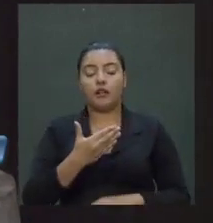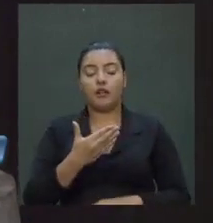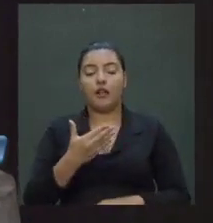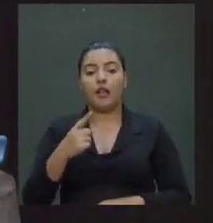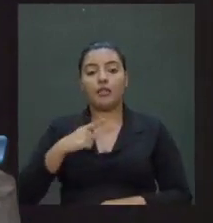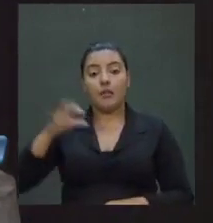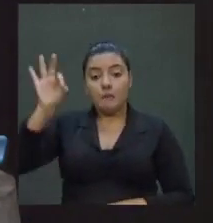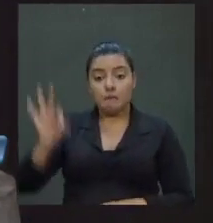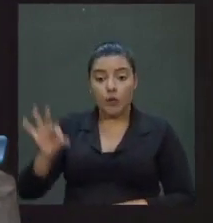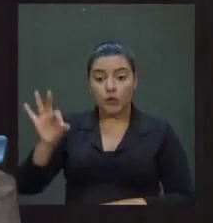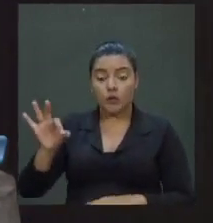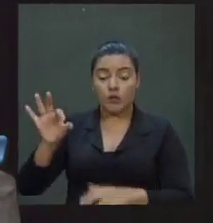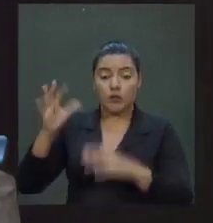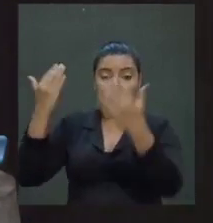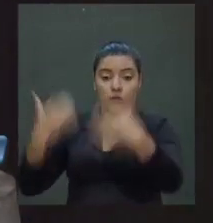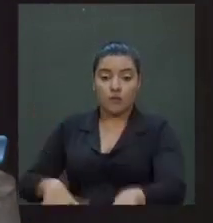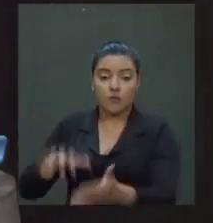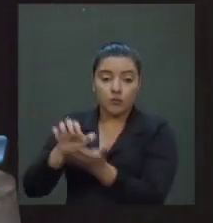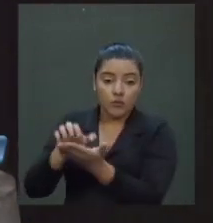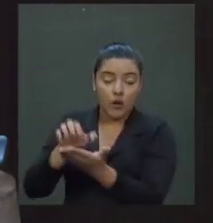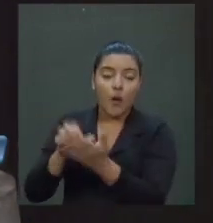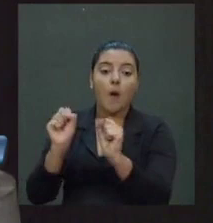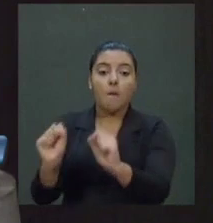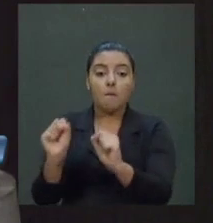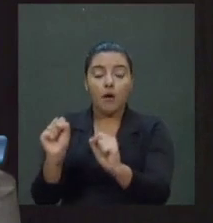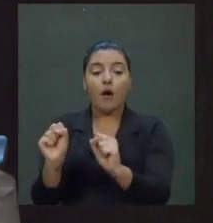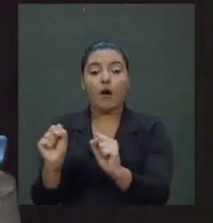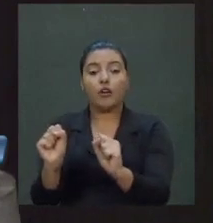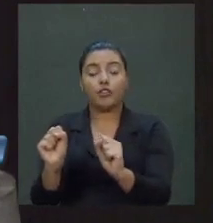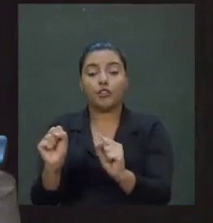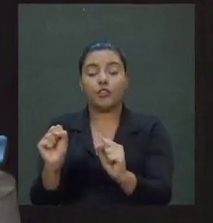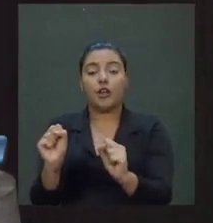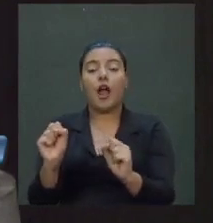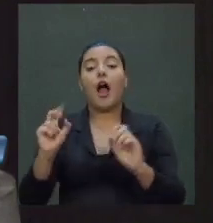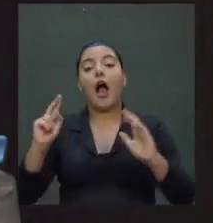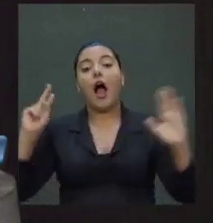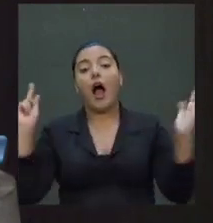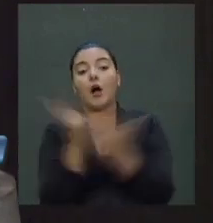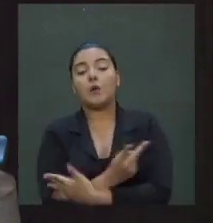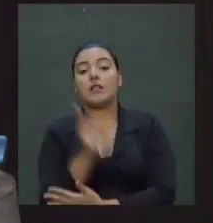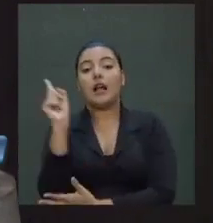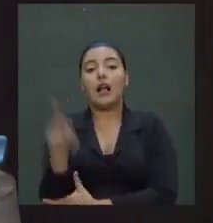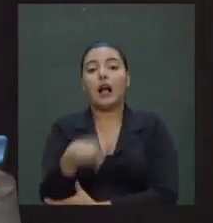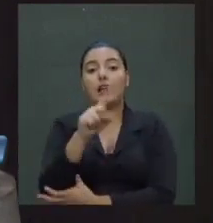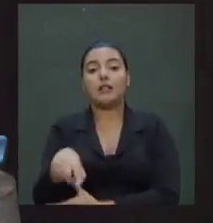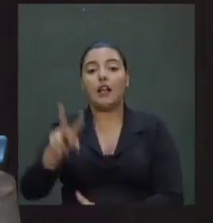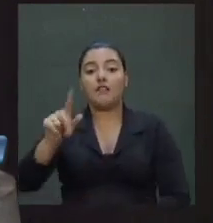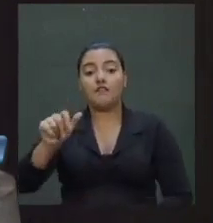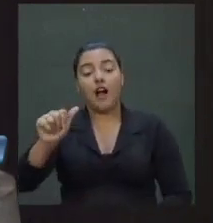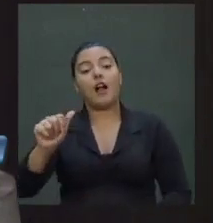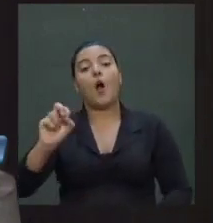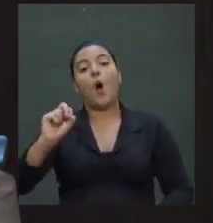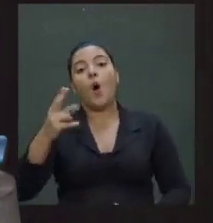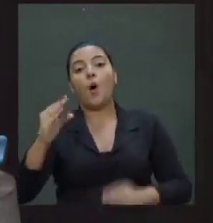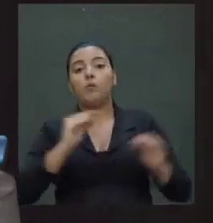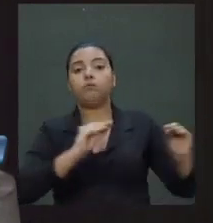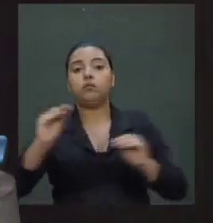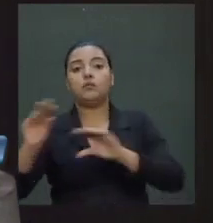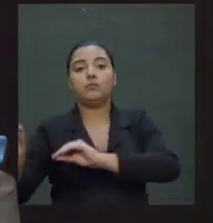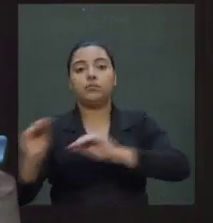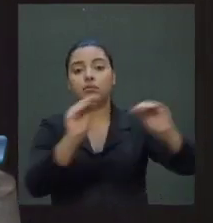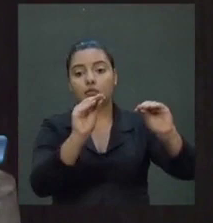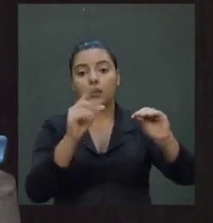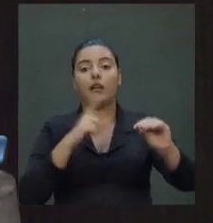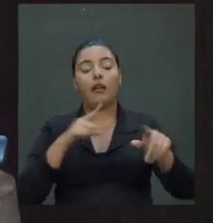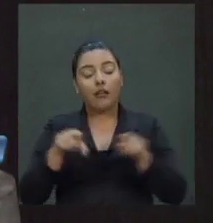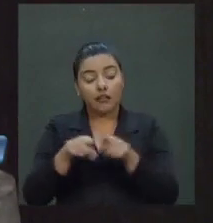membros, mediante resolução, poderá extinguir cargos vagos, fixar, alterar, agregar, remanejar, regionalizar e